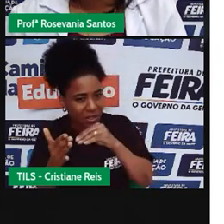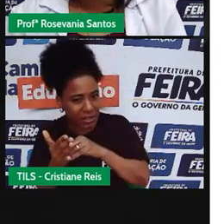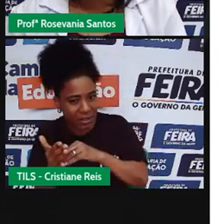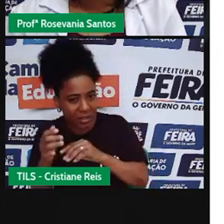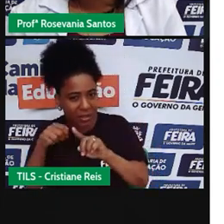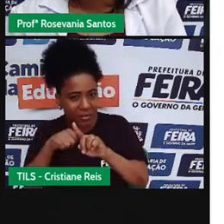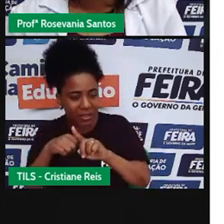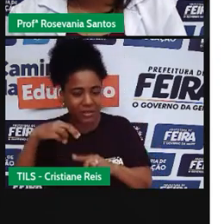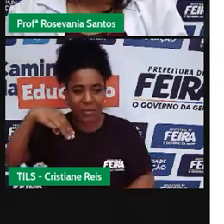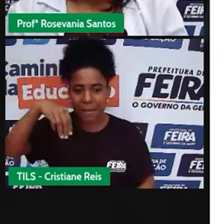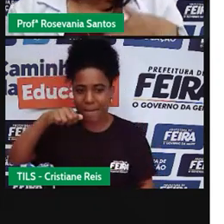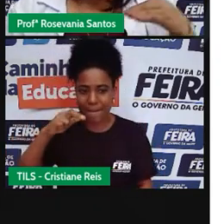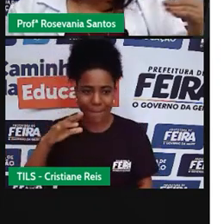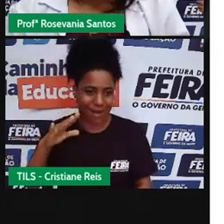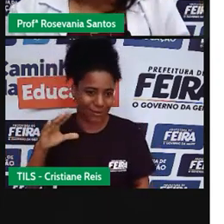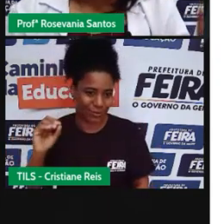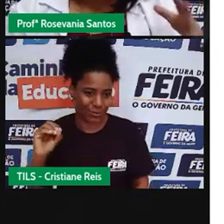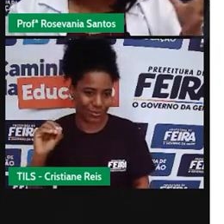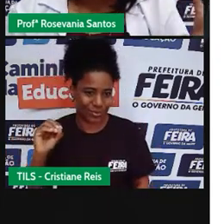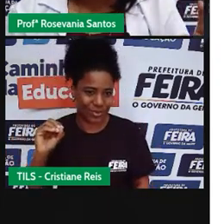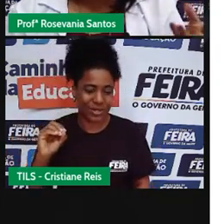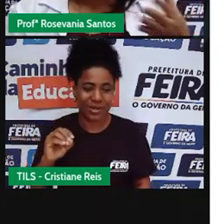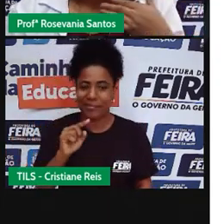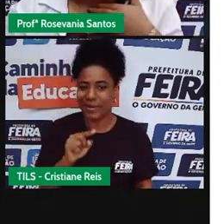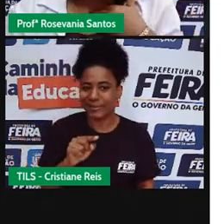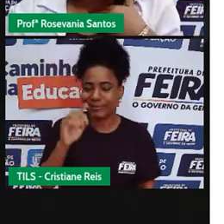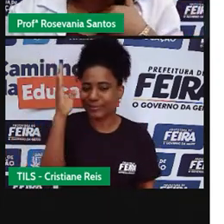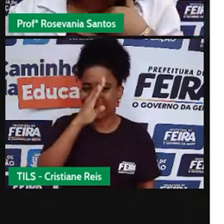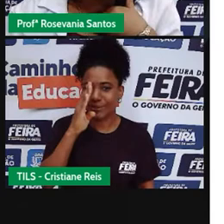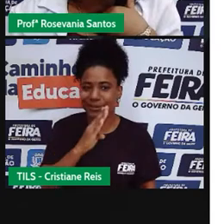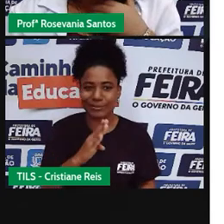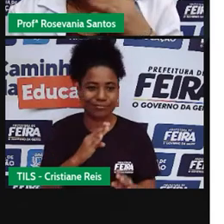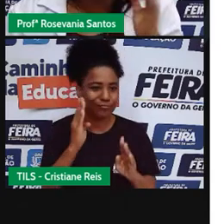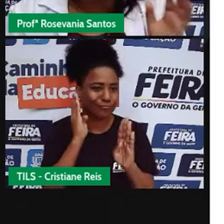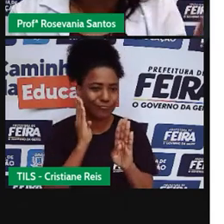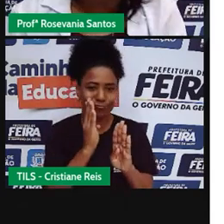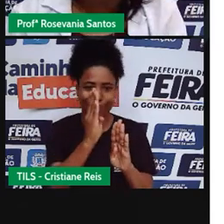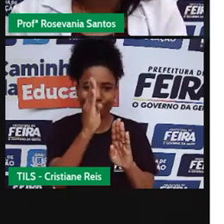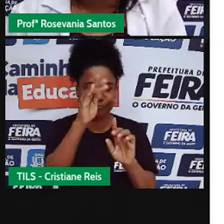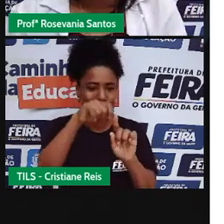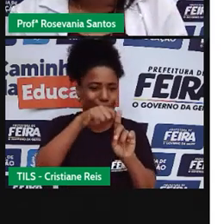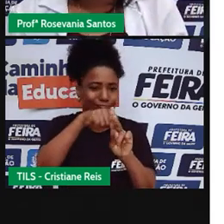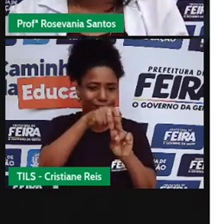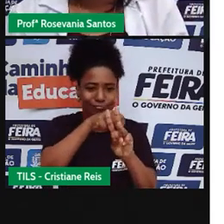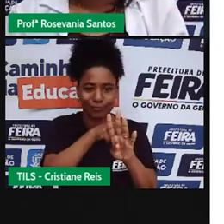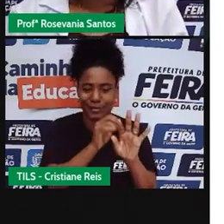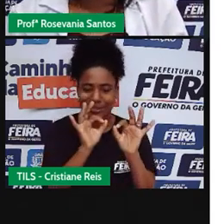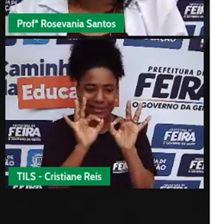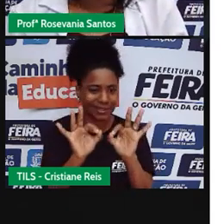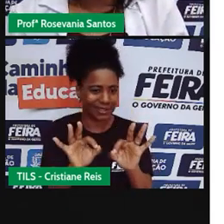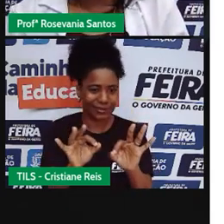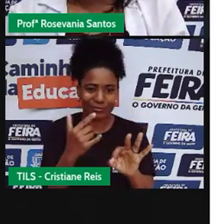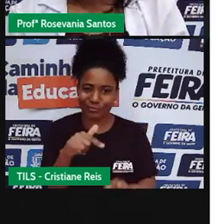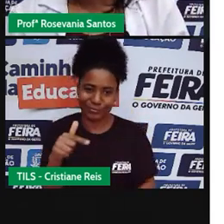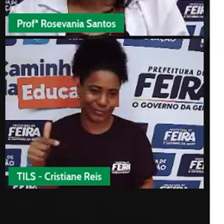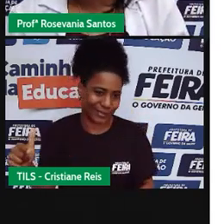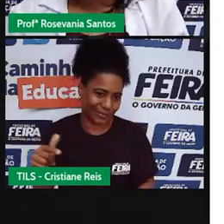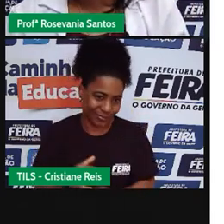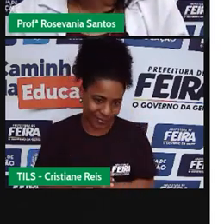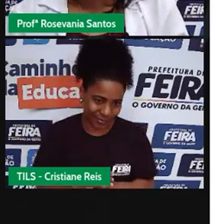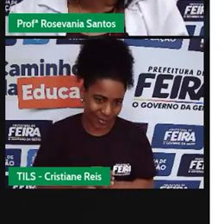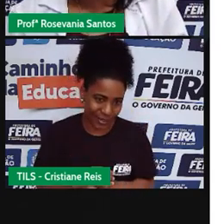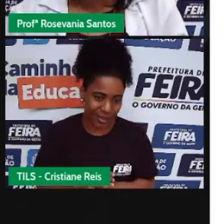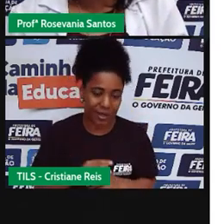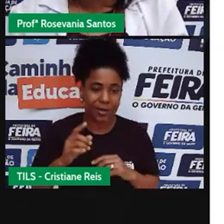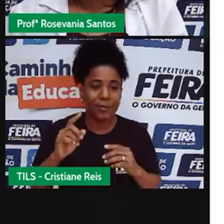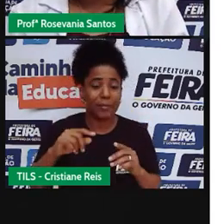ah, início do mês, no final, não. A gente só tem calendário mesmo por conta da poluição humana. Na natureza não é assim, todo mundo sabe, né? Até essas